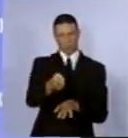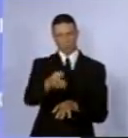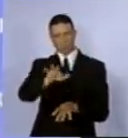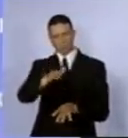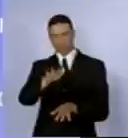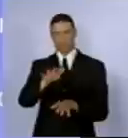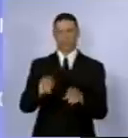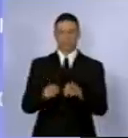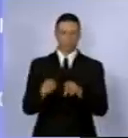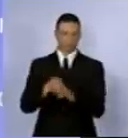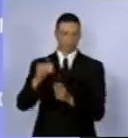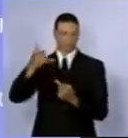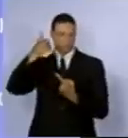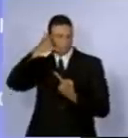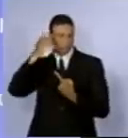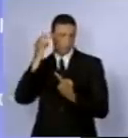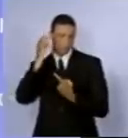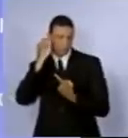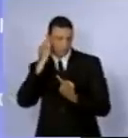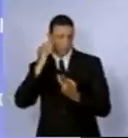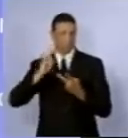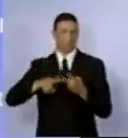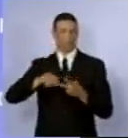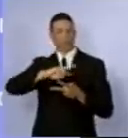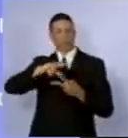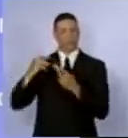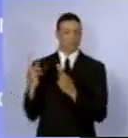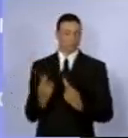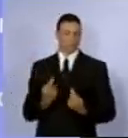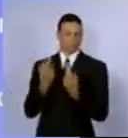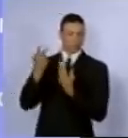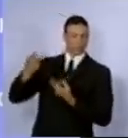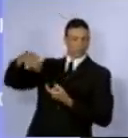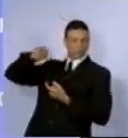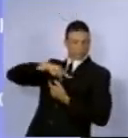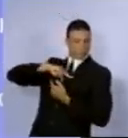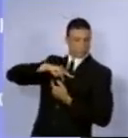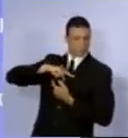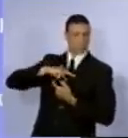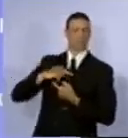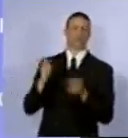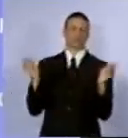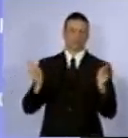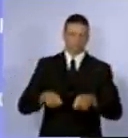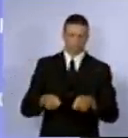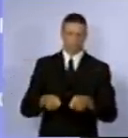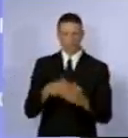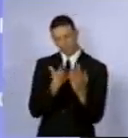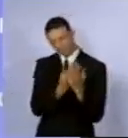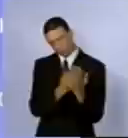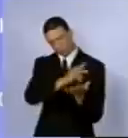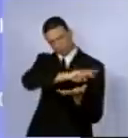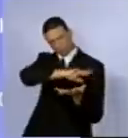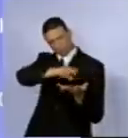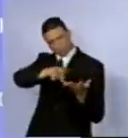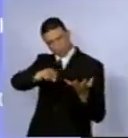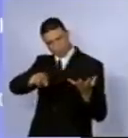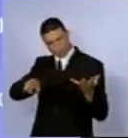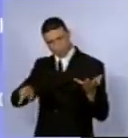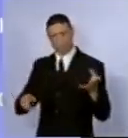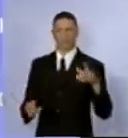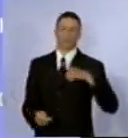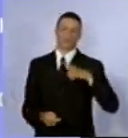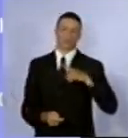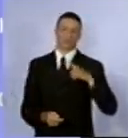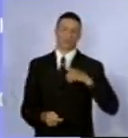aqui os telefones celulares e câncer de cérebro. Existem vários estudos, mas, na verdade, esses